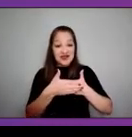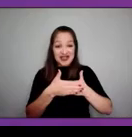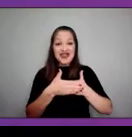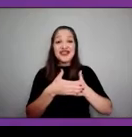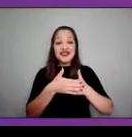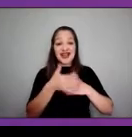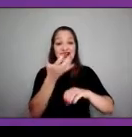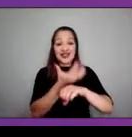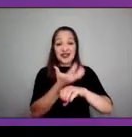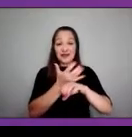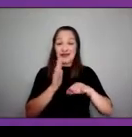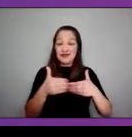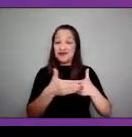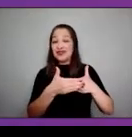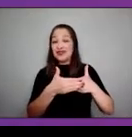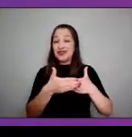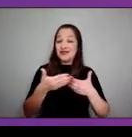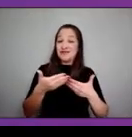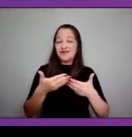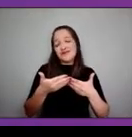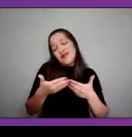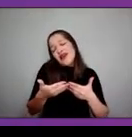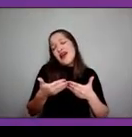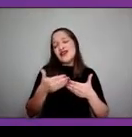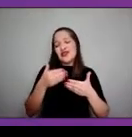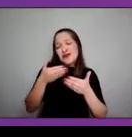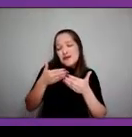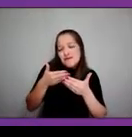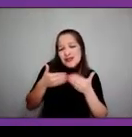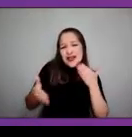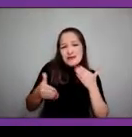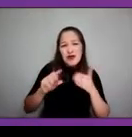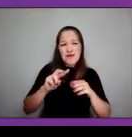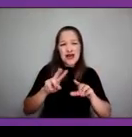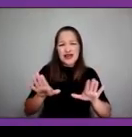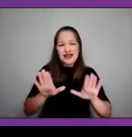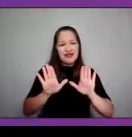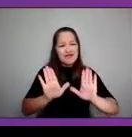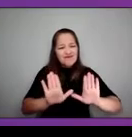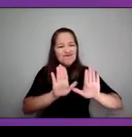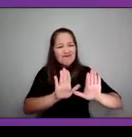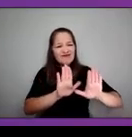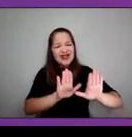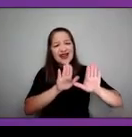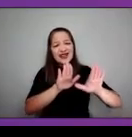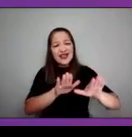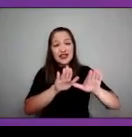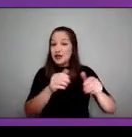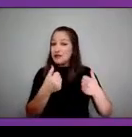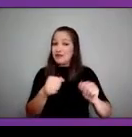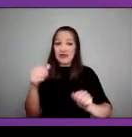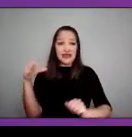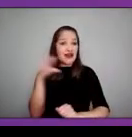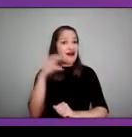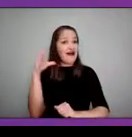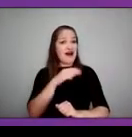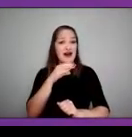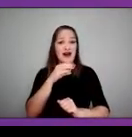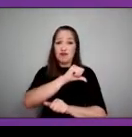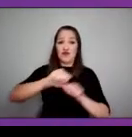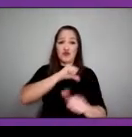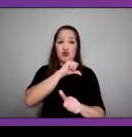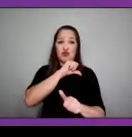fechadas é claro que há uma tendência de quebra mas é muito tímida Faça aquilo que nós precisamos urgentemente reformula então eu